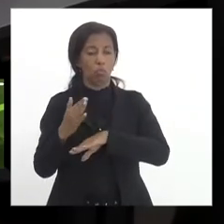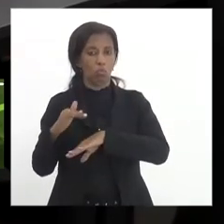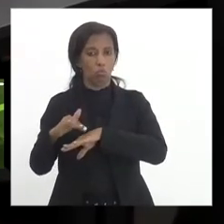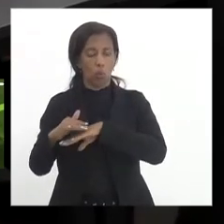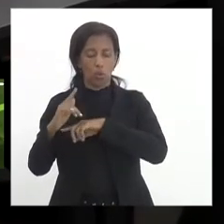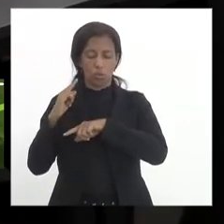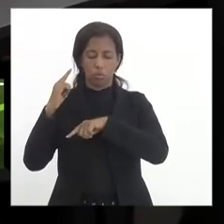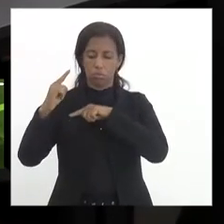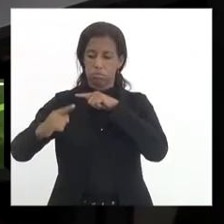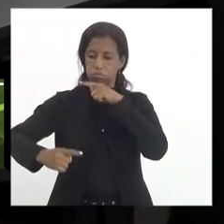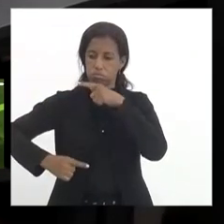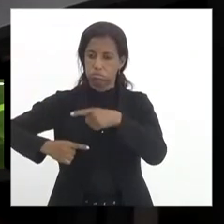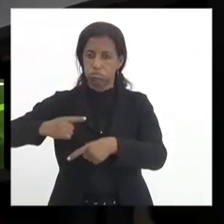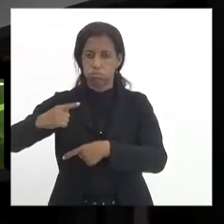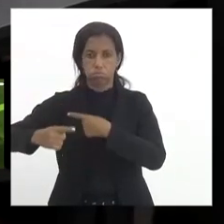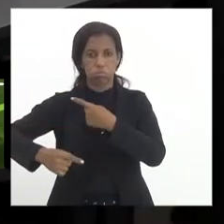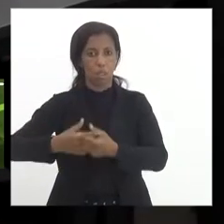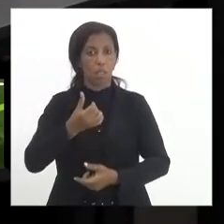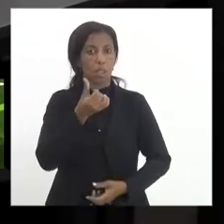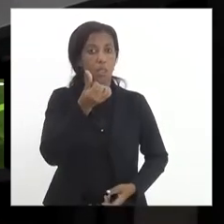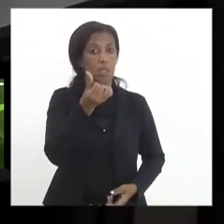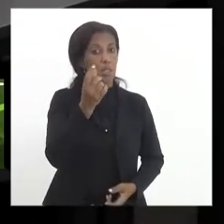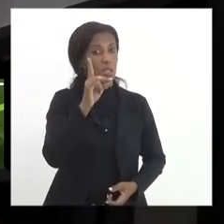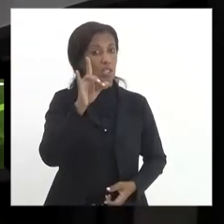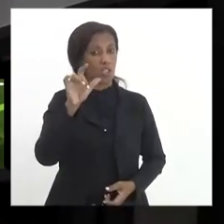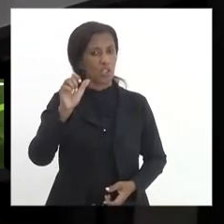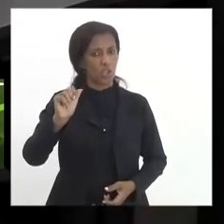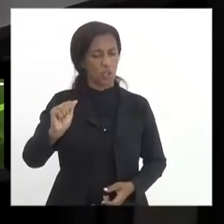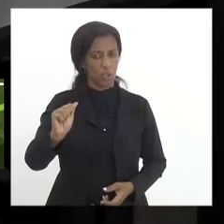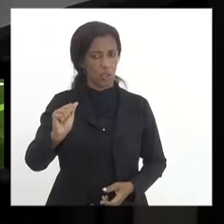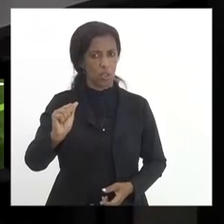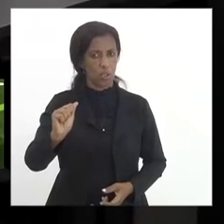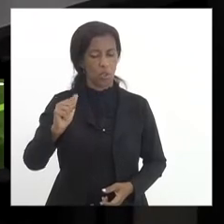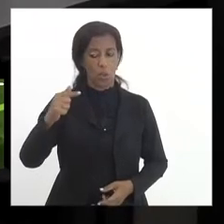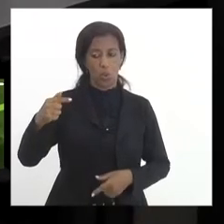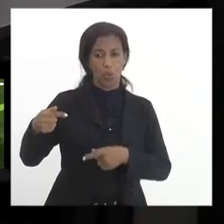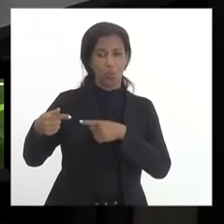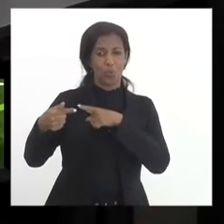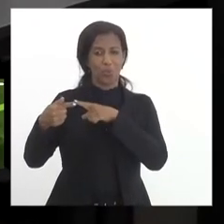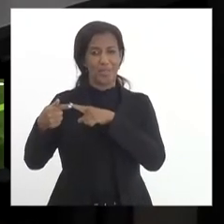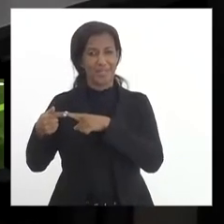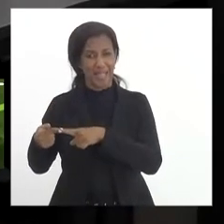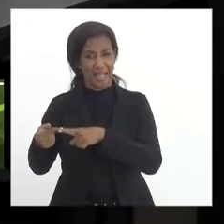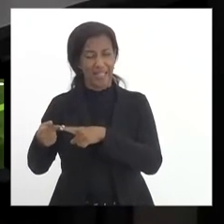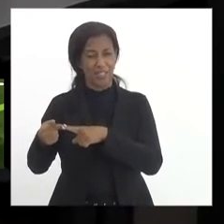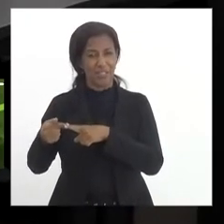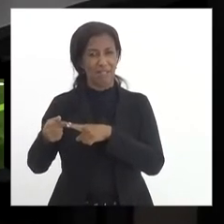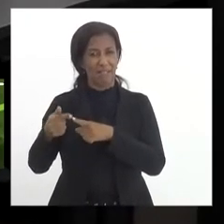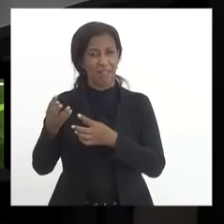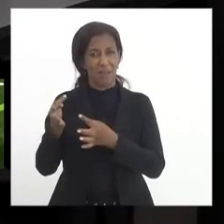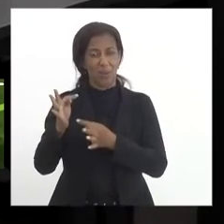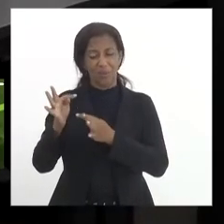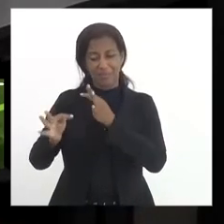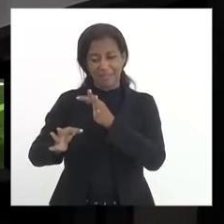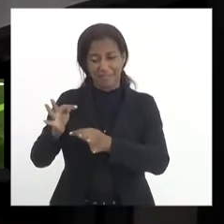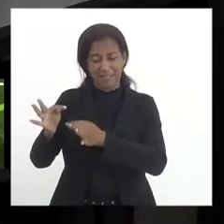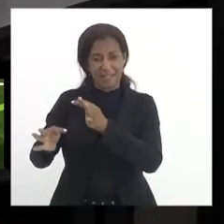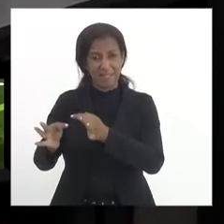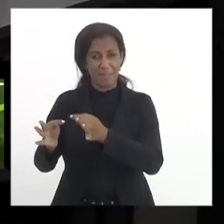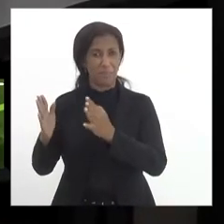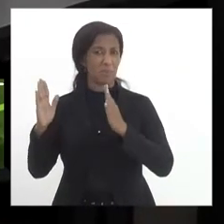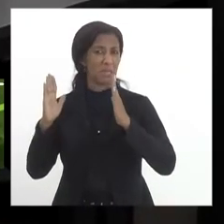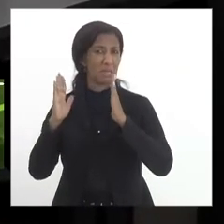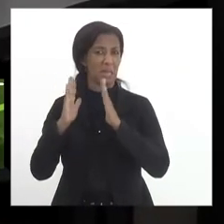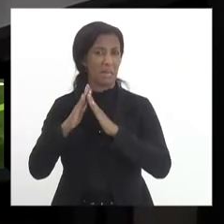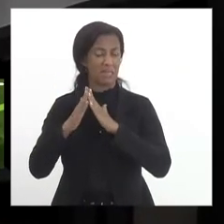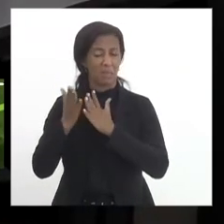brincadeira. Eu fiquei 6 dias internado, depois de 7 dias em tratamento em casa, com todos os cuidados.